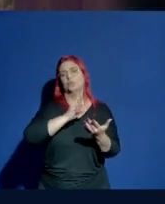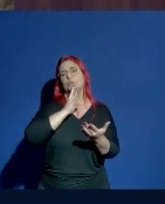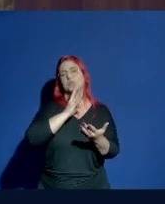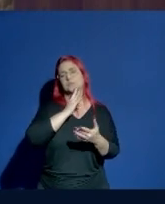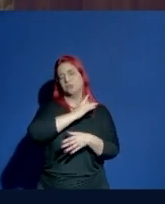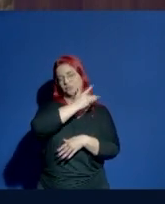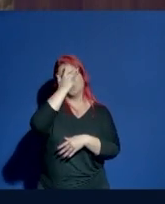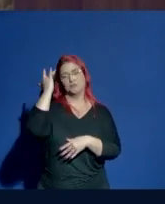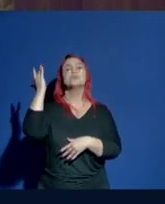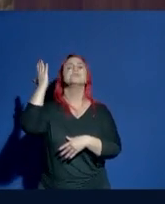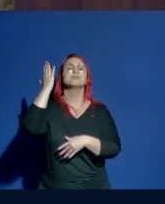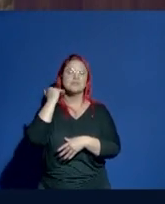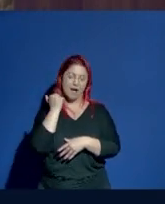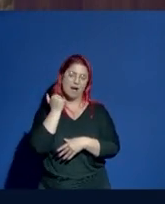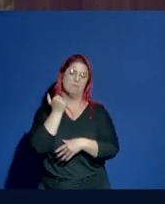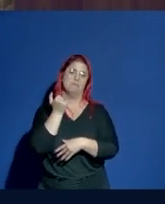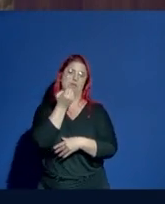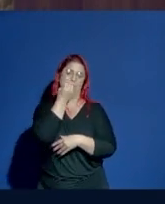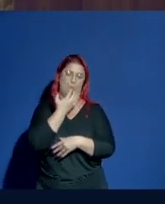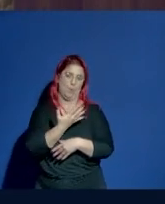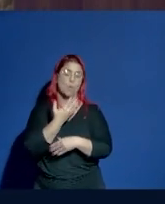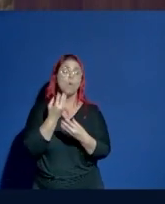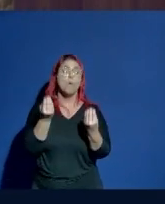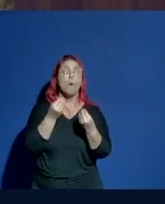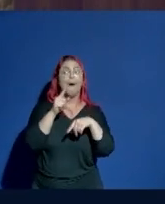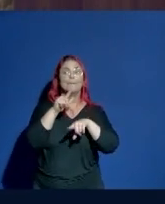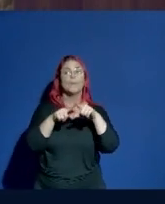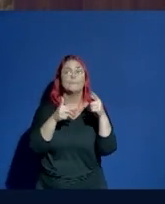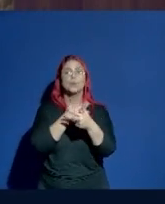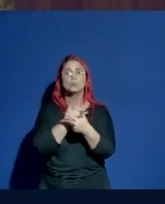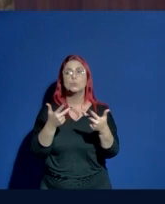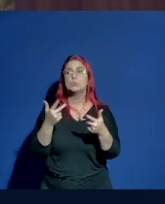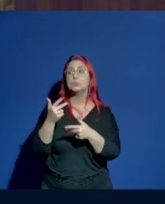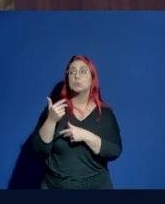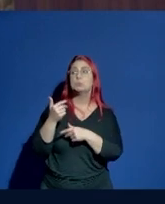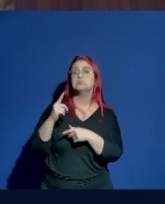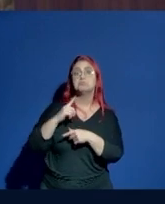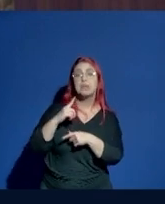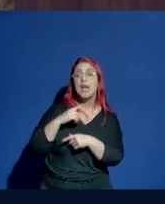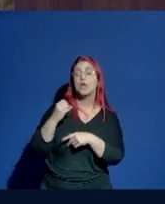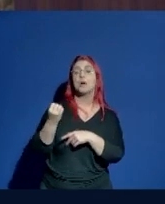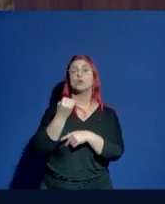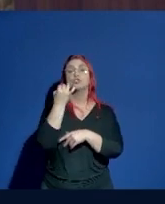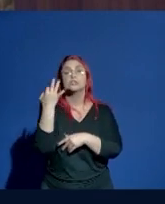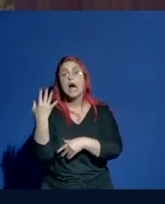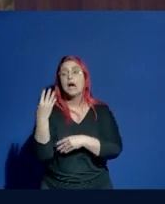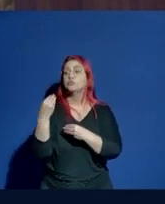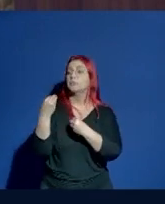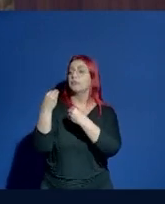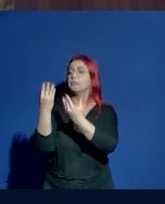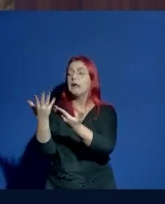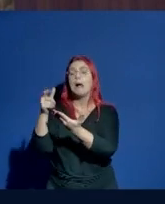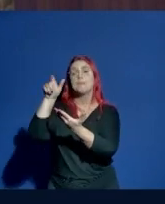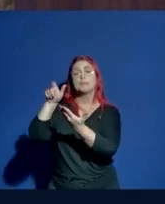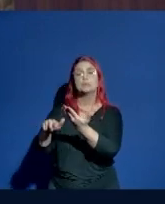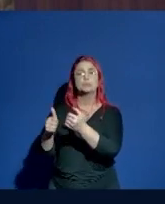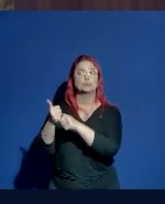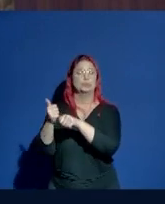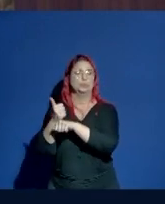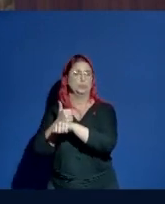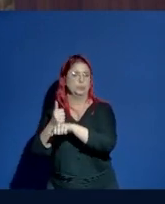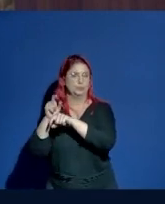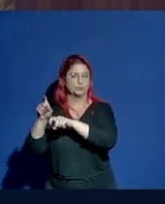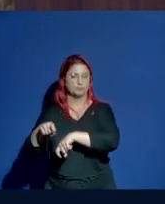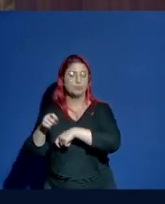Né? Olhar para como esse produto chega, com qual nível de concentração, com qual eficácia agronômica,